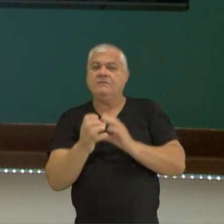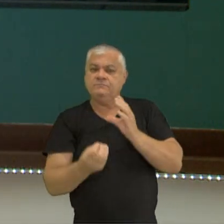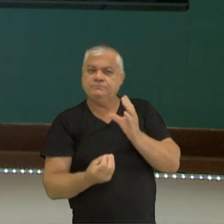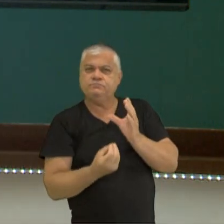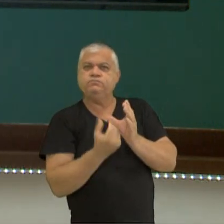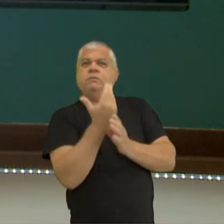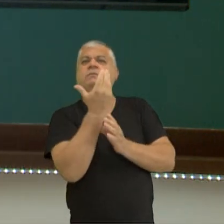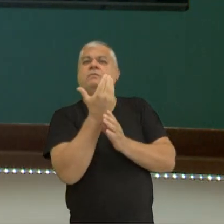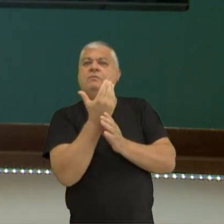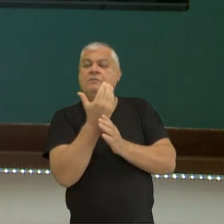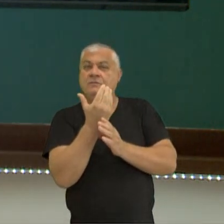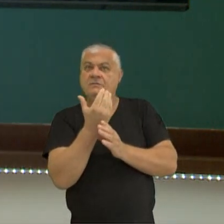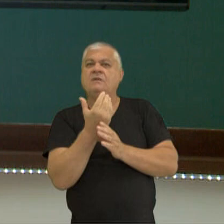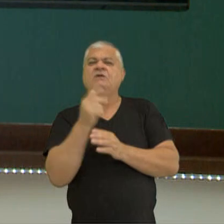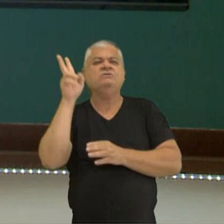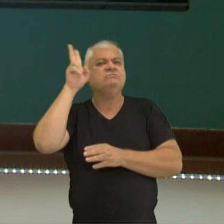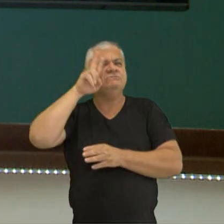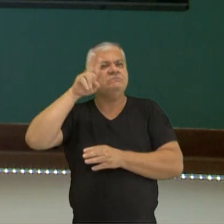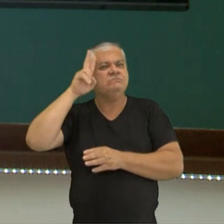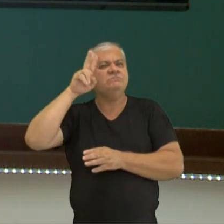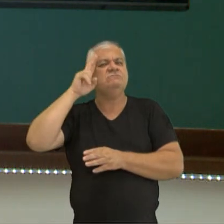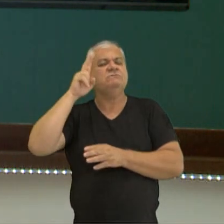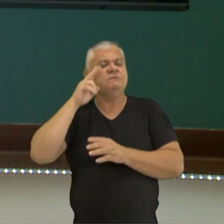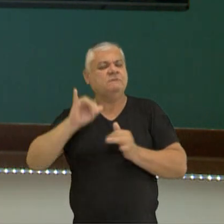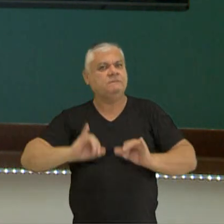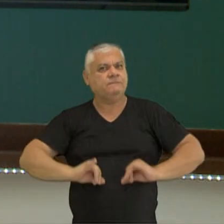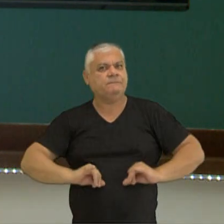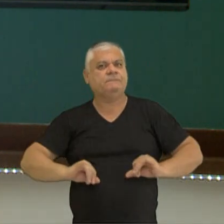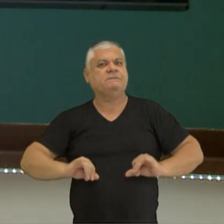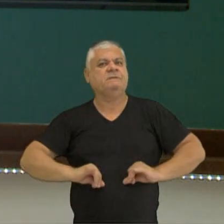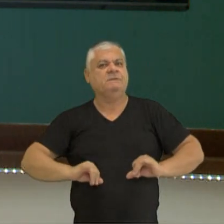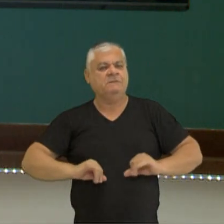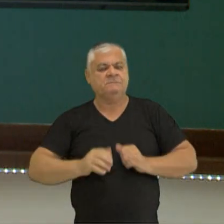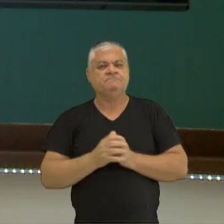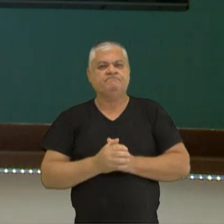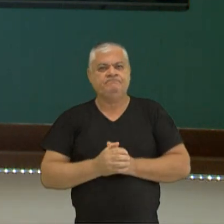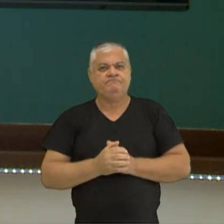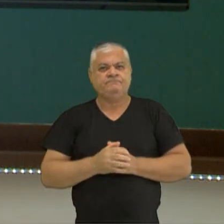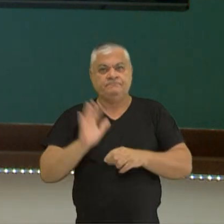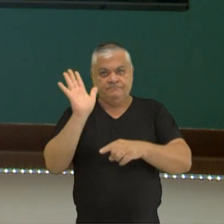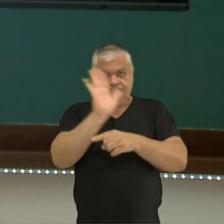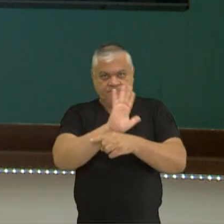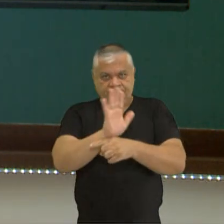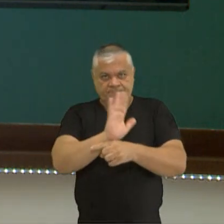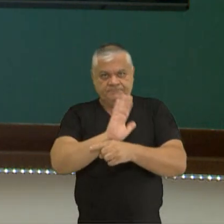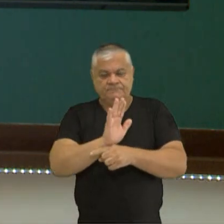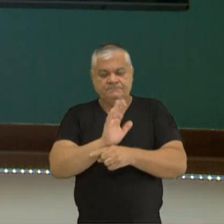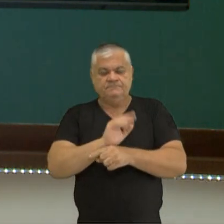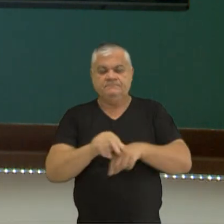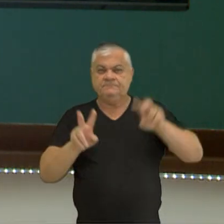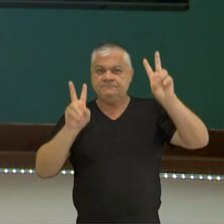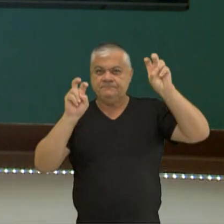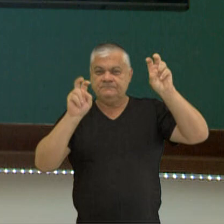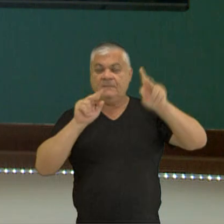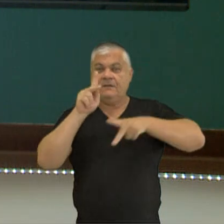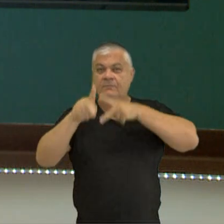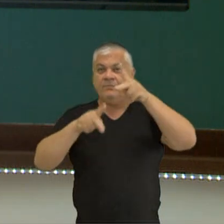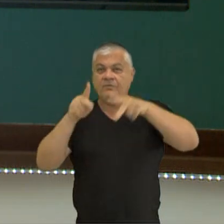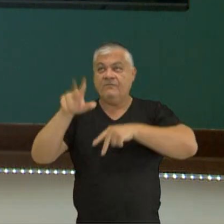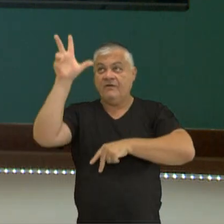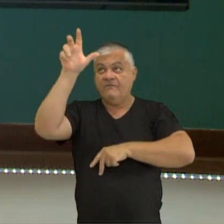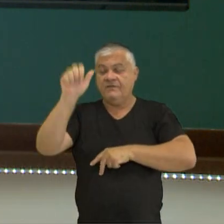desse processo histórico que foi extremamente sofrido. Nesse vídeo nós falamos sobre os povos africanos e